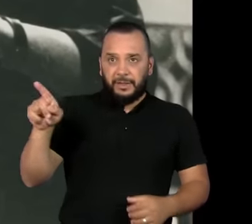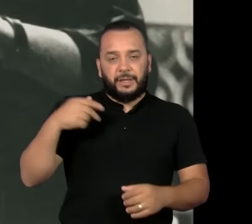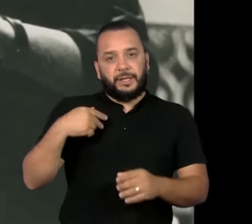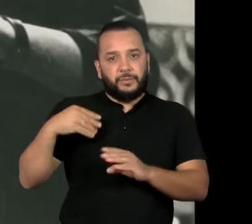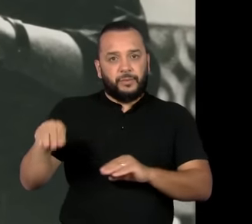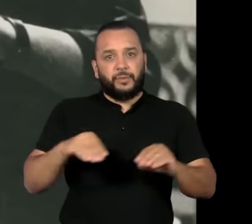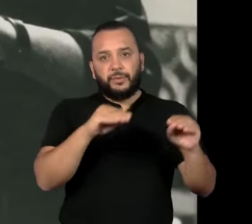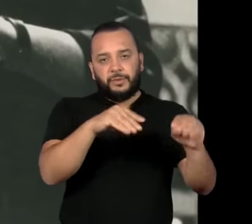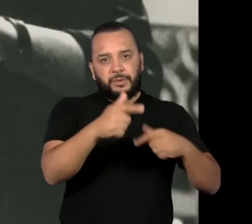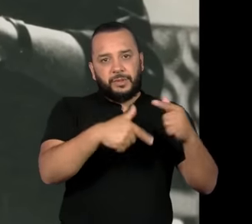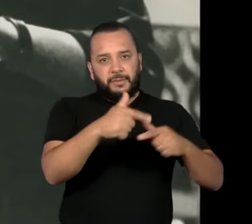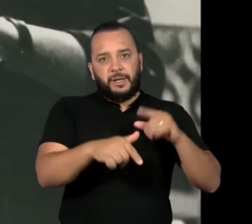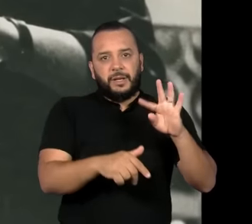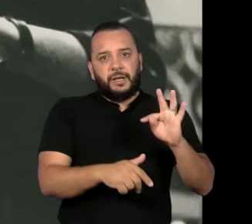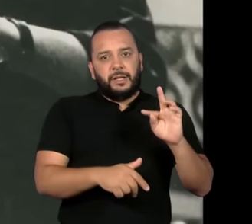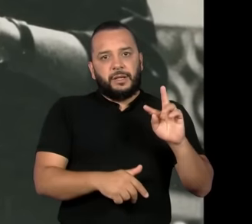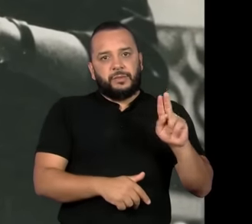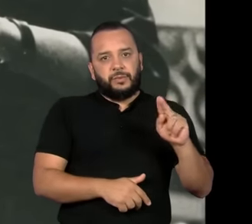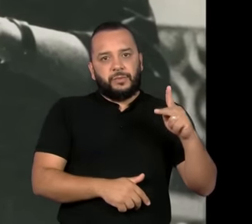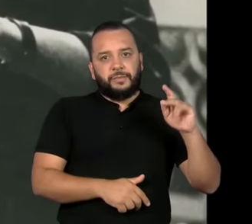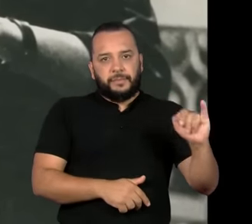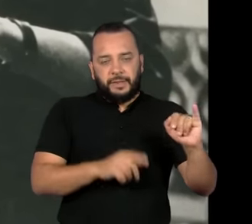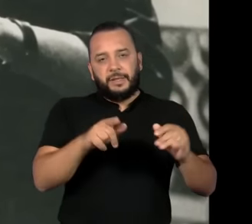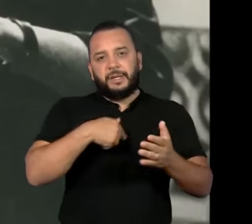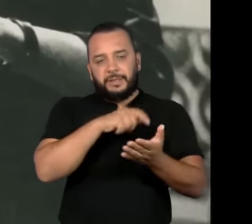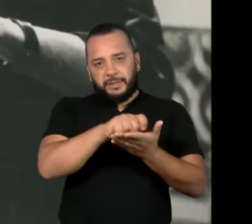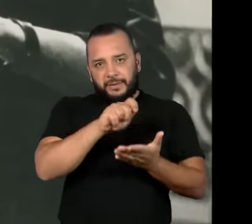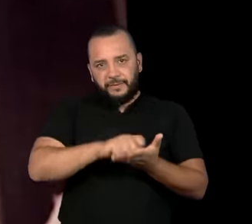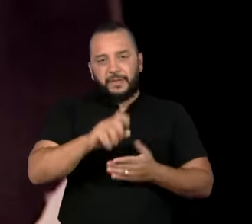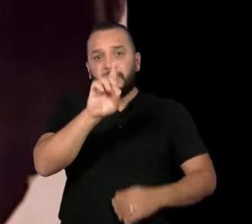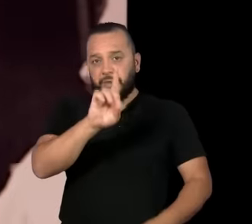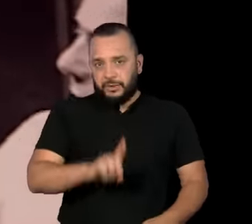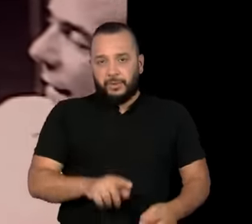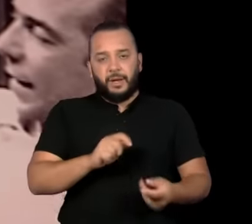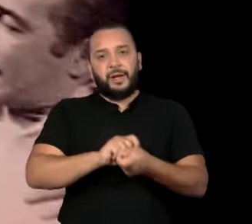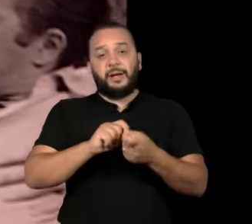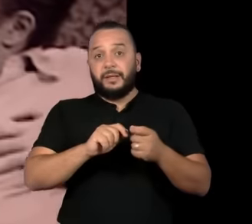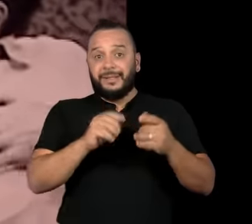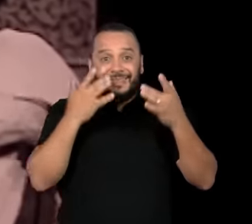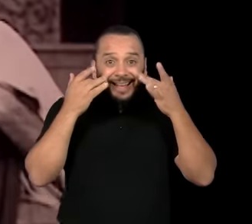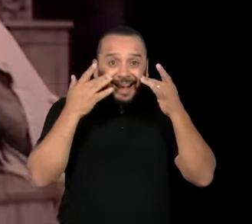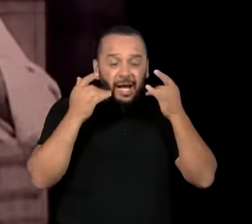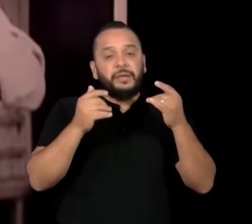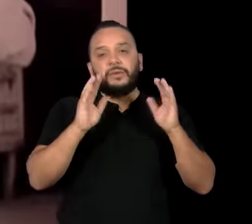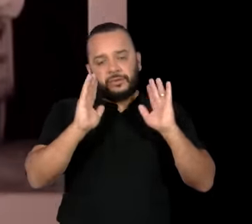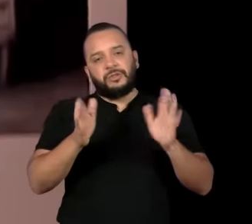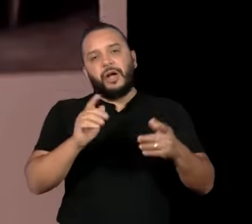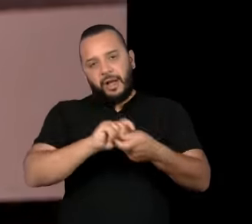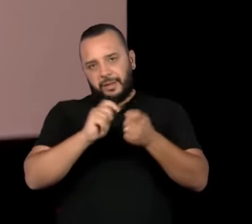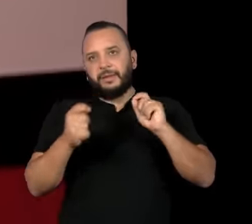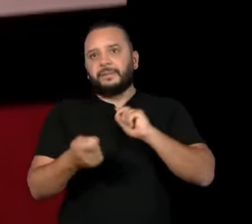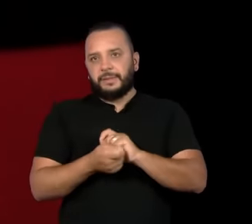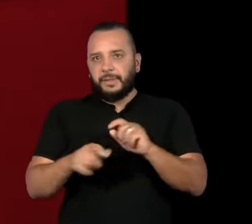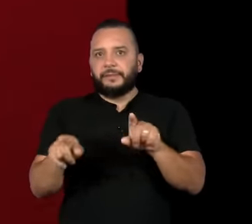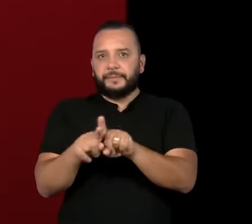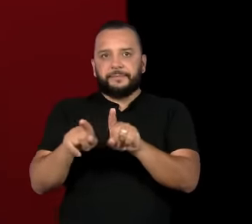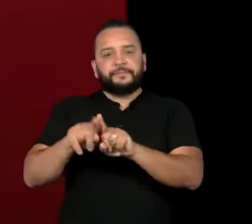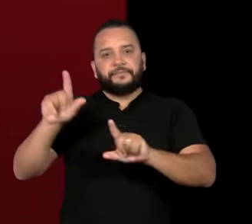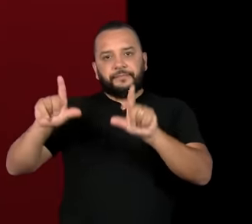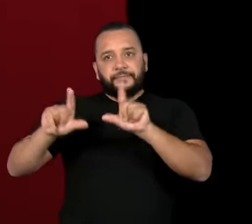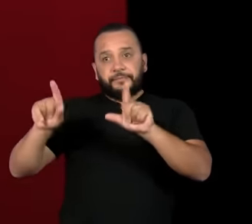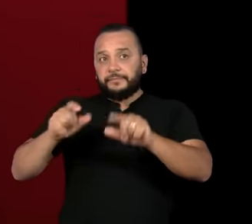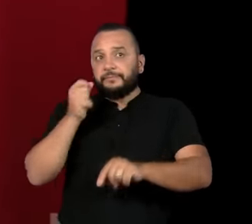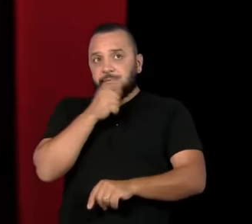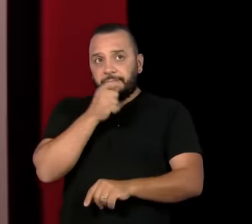TV Tupi, onde passou a escrever, dirigir e adaptar peças para teleteatros e programas como TV de